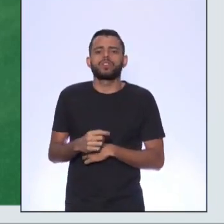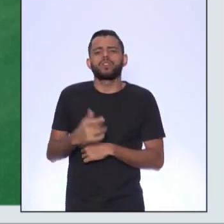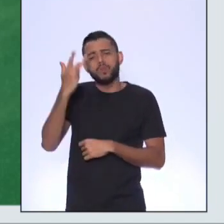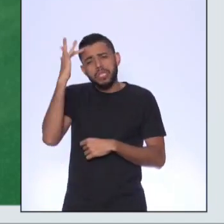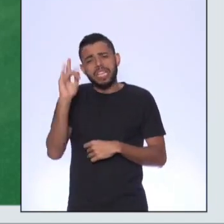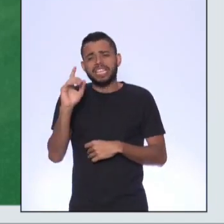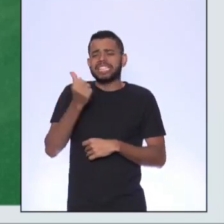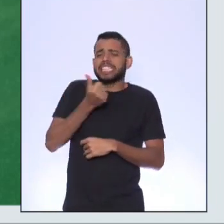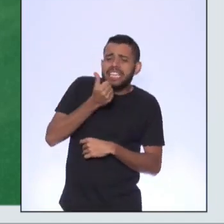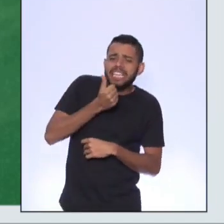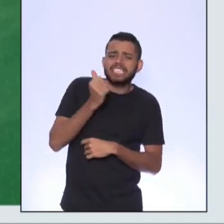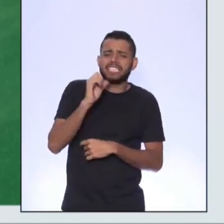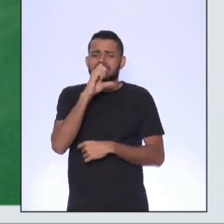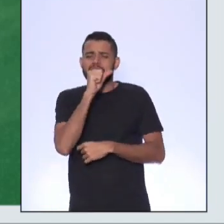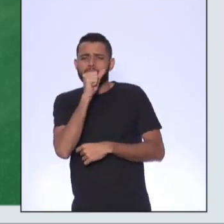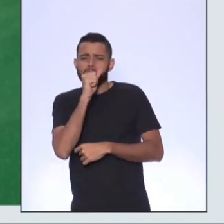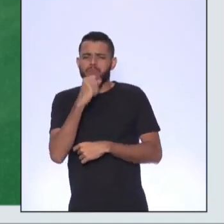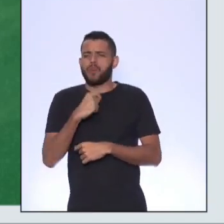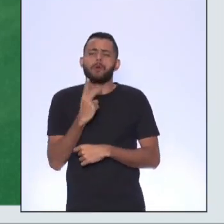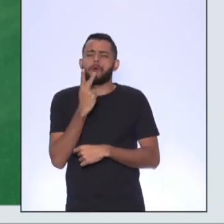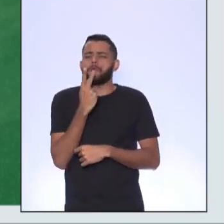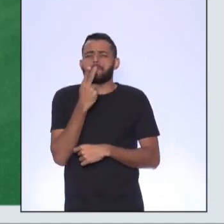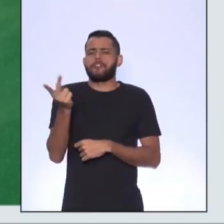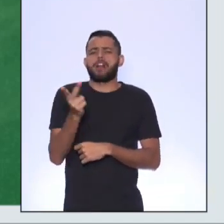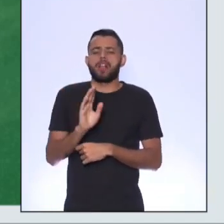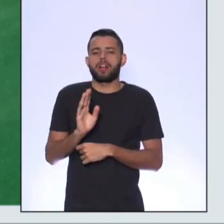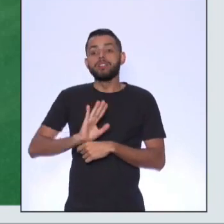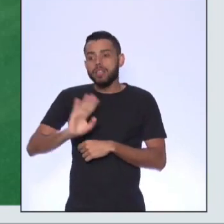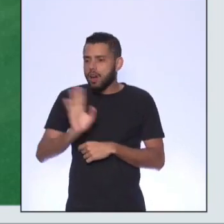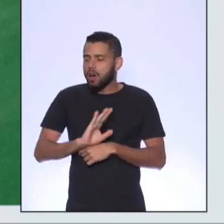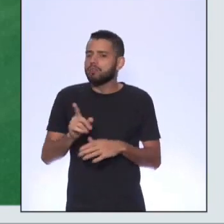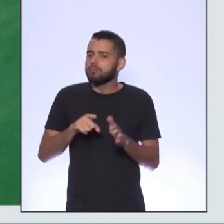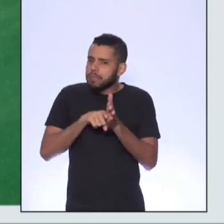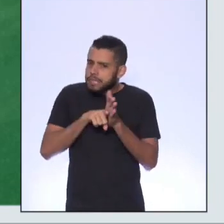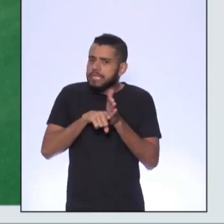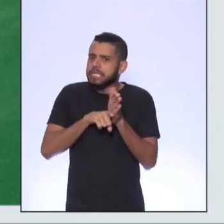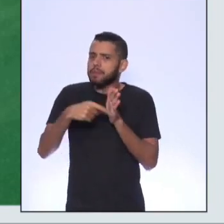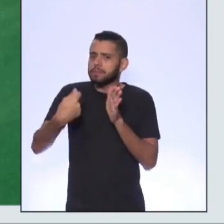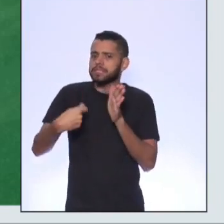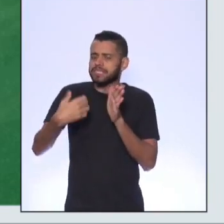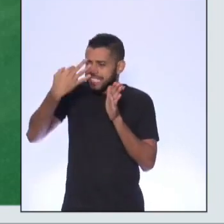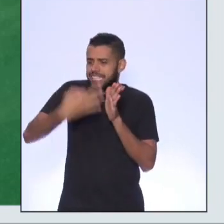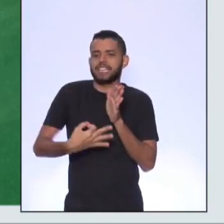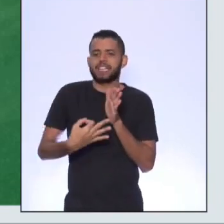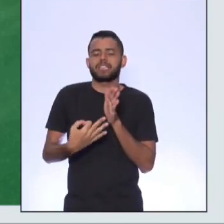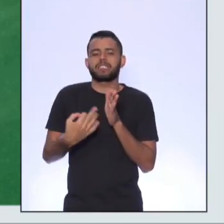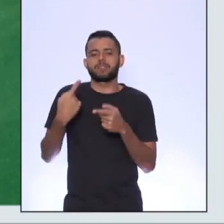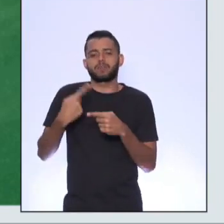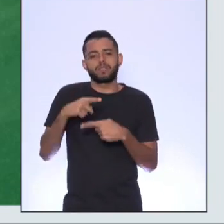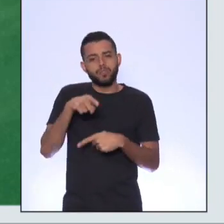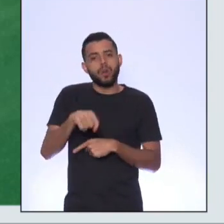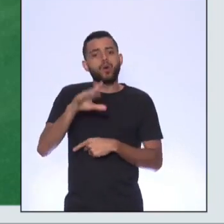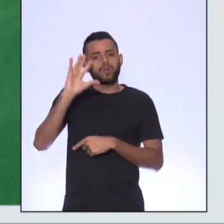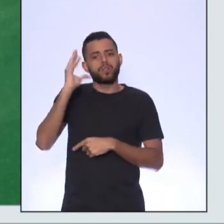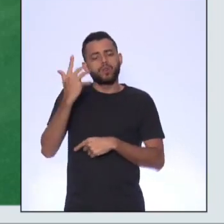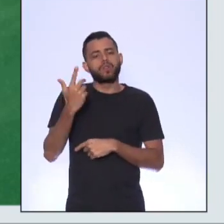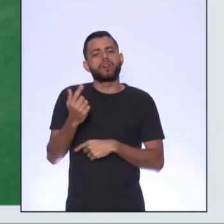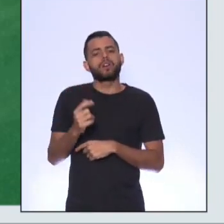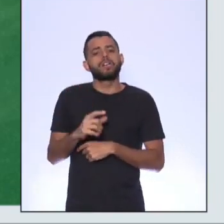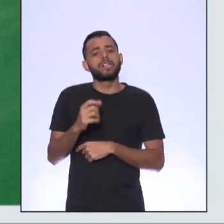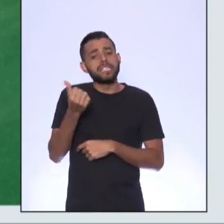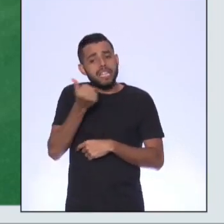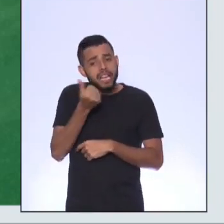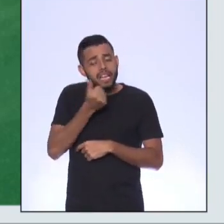sábado. Vou falar que foi na sexta. Não, ele tem que pensar, ele tem que ser... isso é fato. Foi na sexta-feira, no